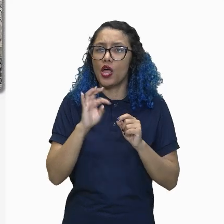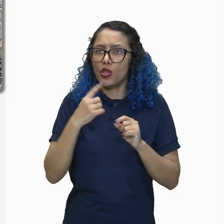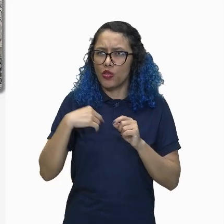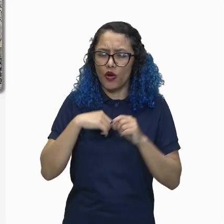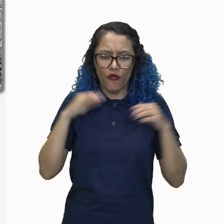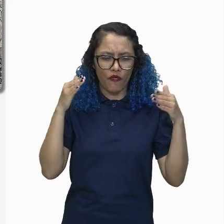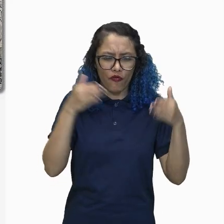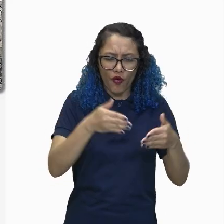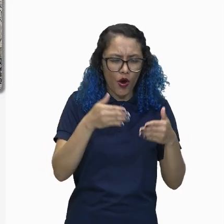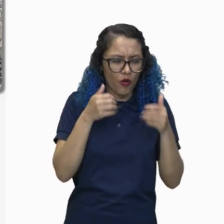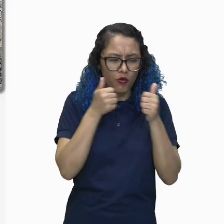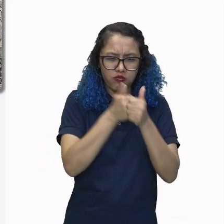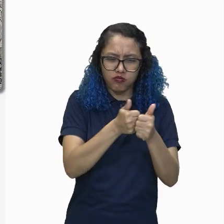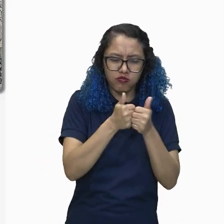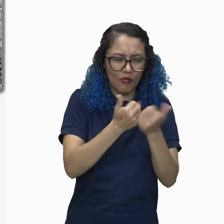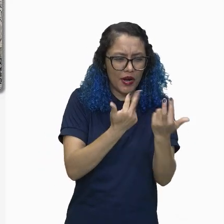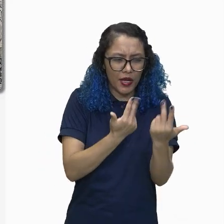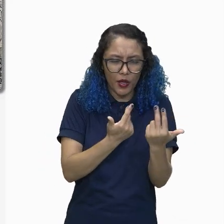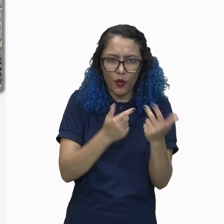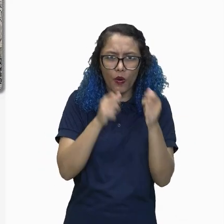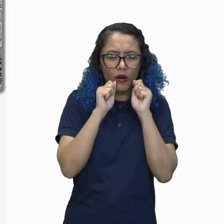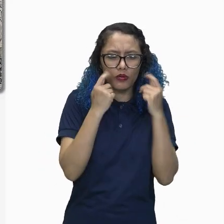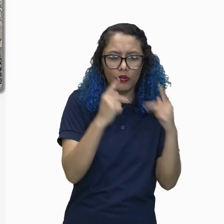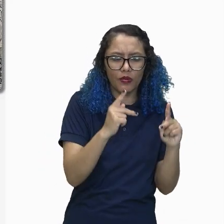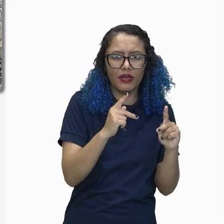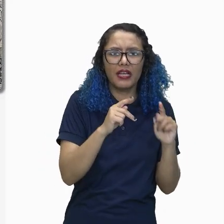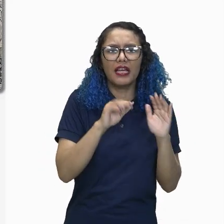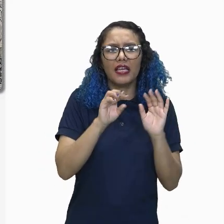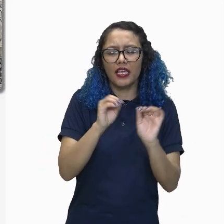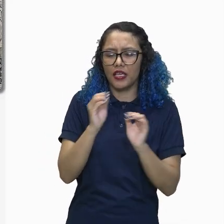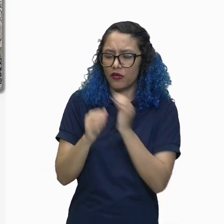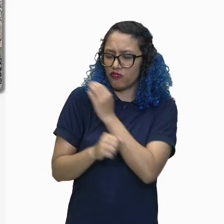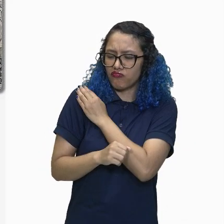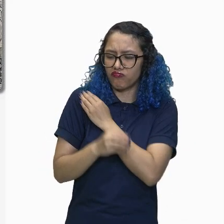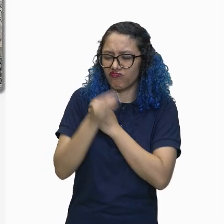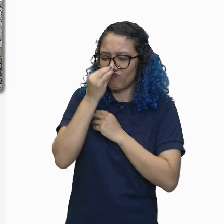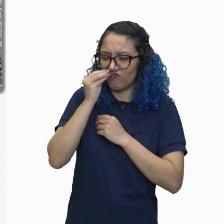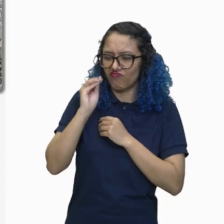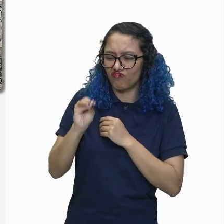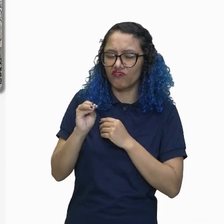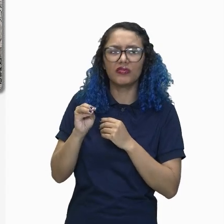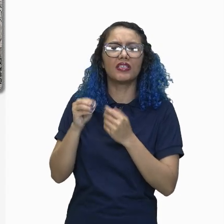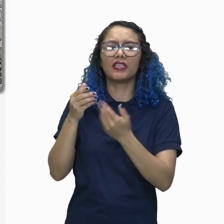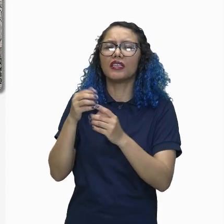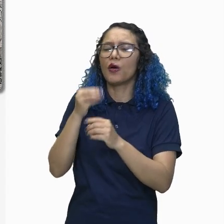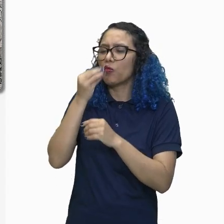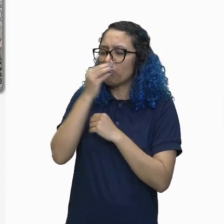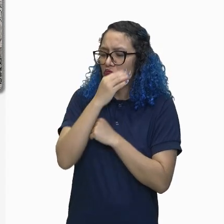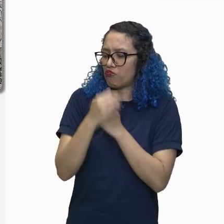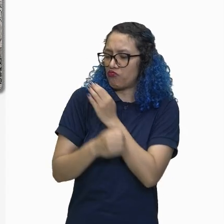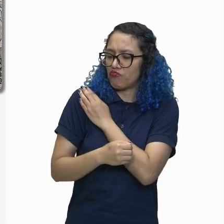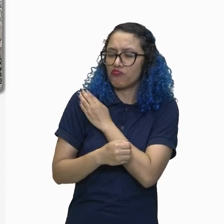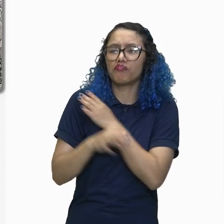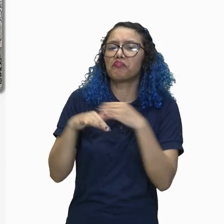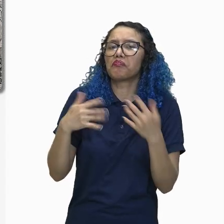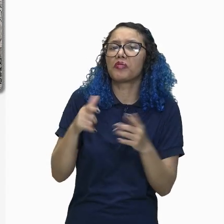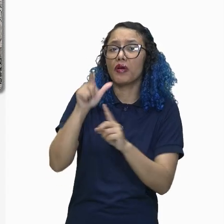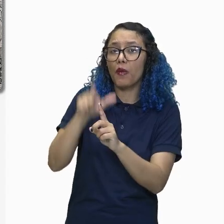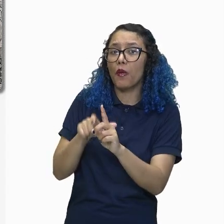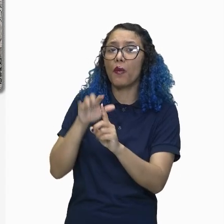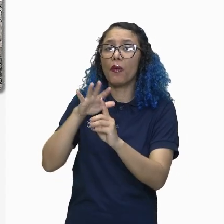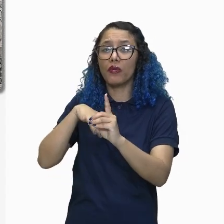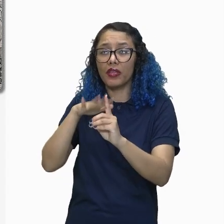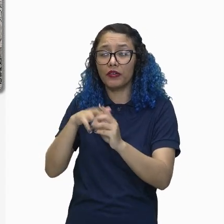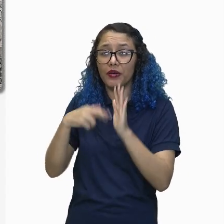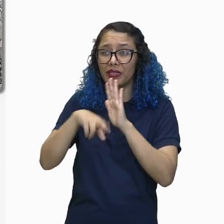deixamos de ser o quê? Um pouco dionisíaco. Quem era Dionísio? Era o deus da aventura, o deus